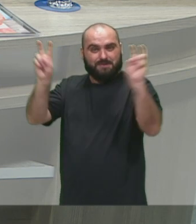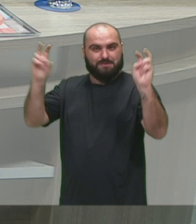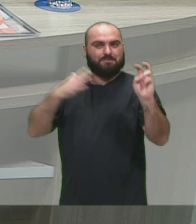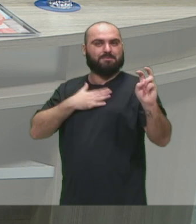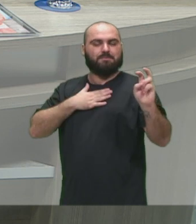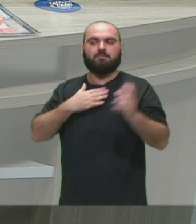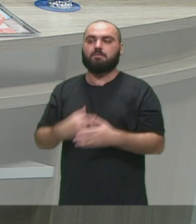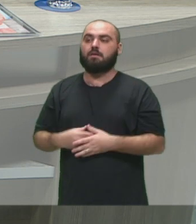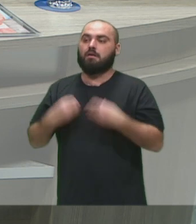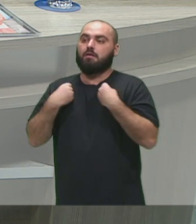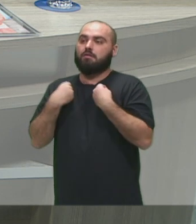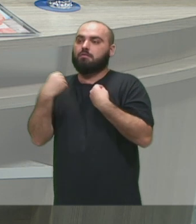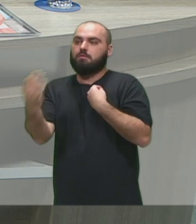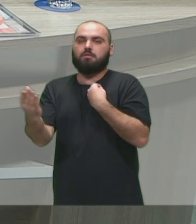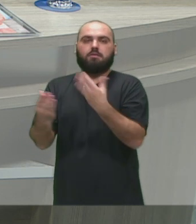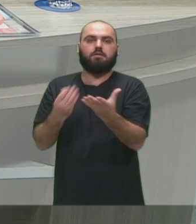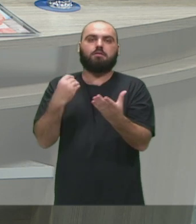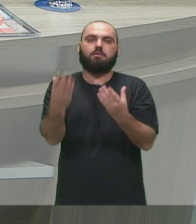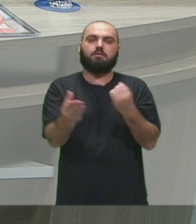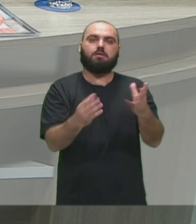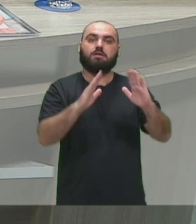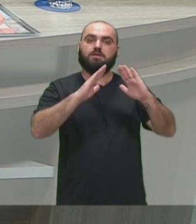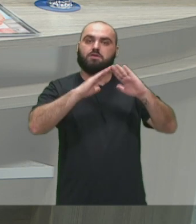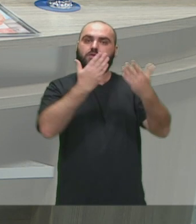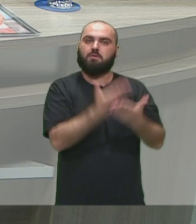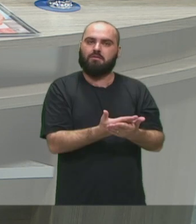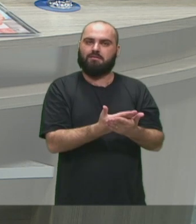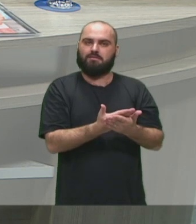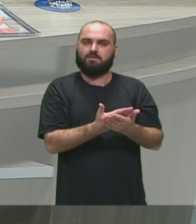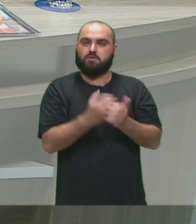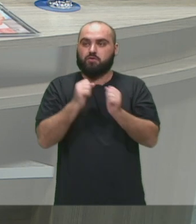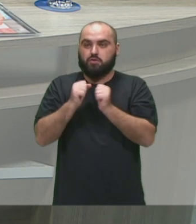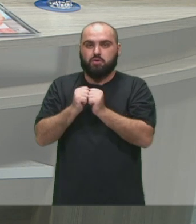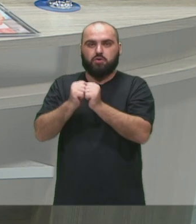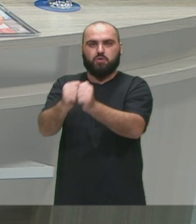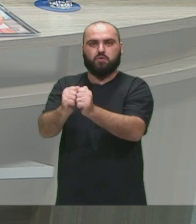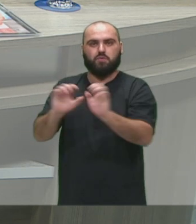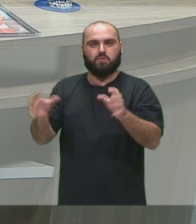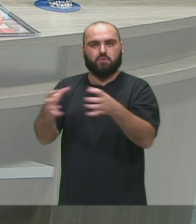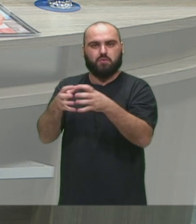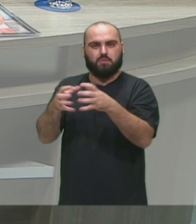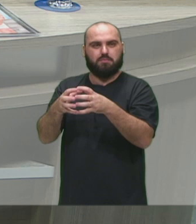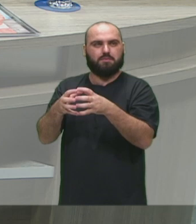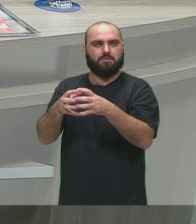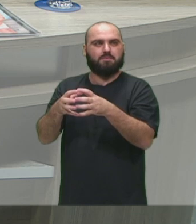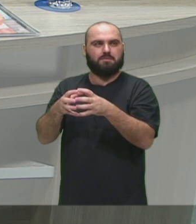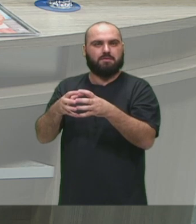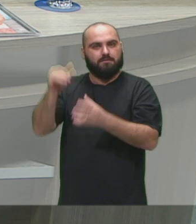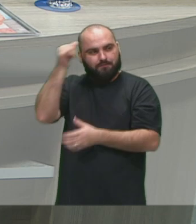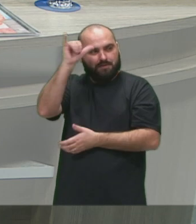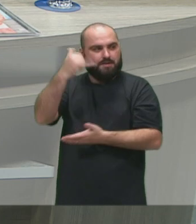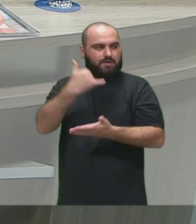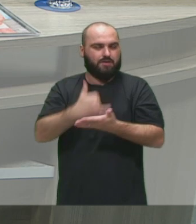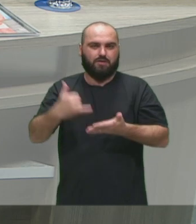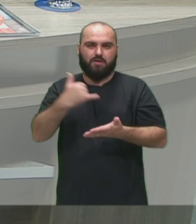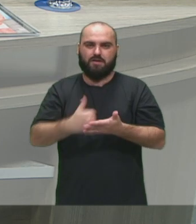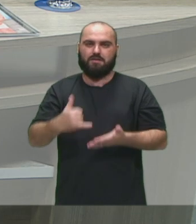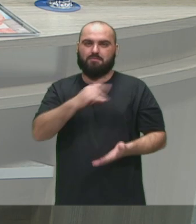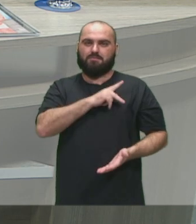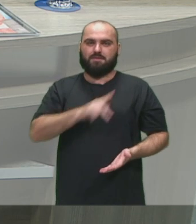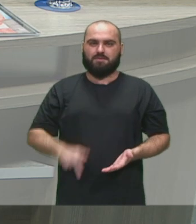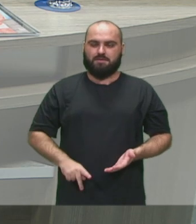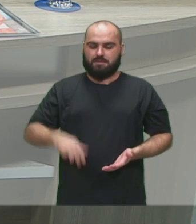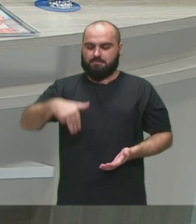das escolas municipais, em parceria com o Núcleo de Prevenção às Drogas e à Pedofilia, na pessoa do presidente